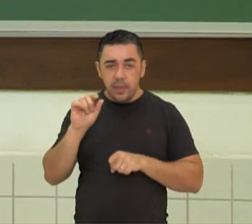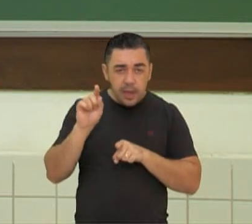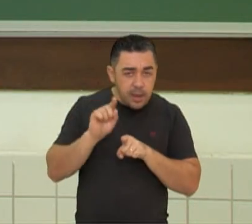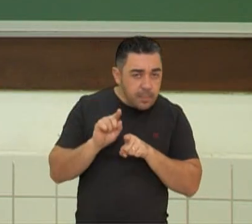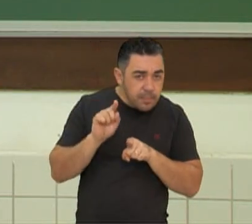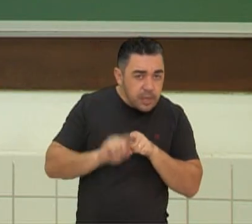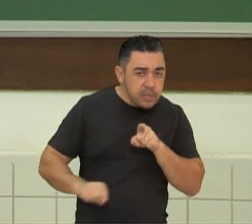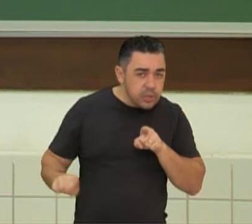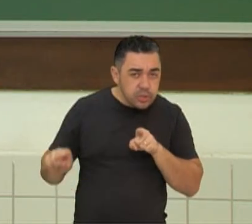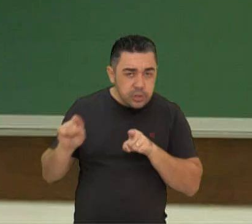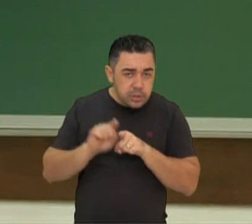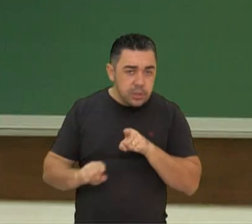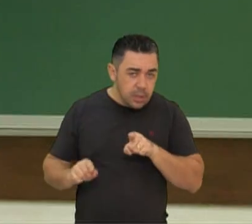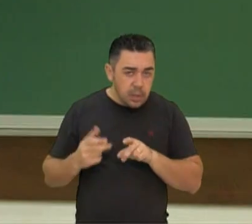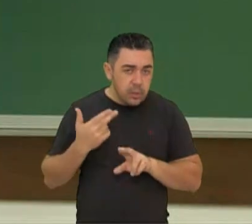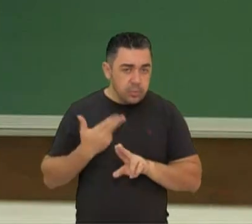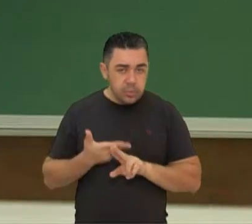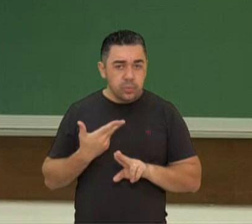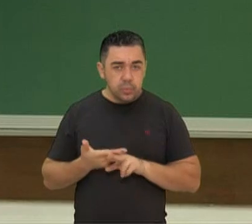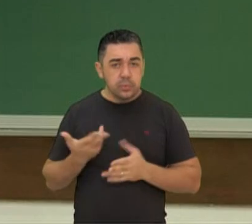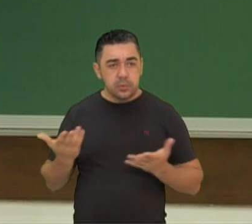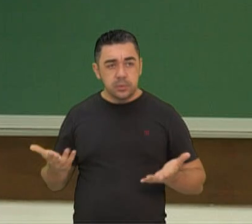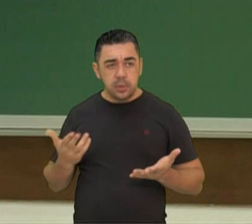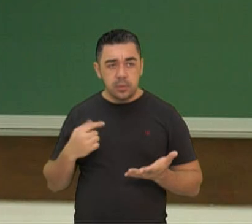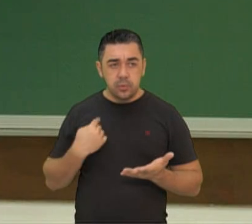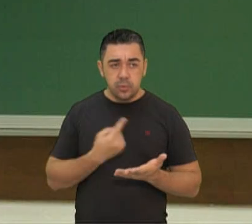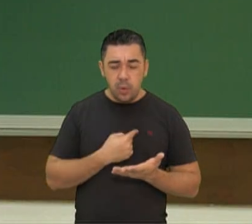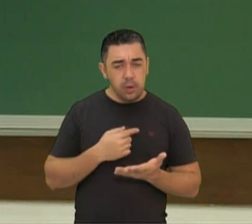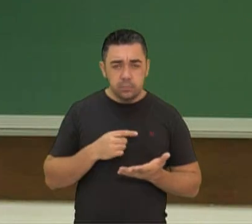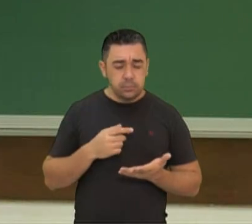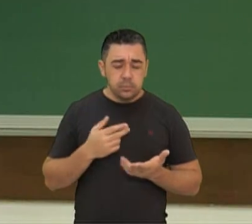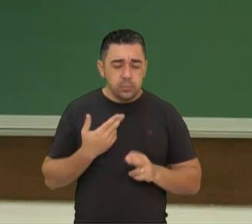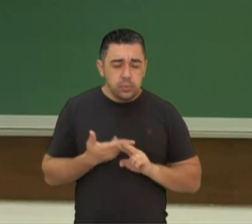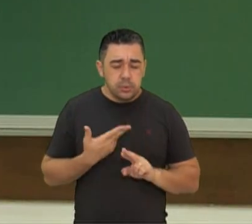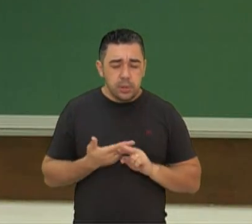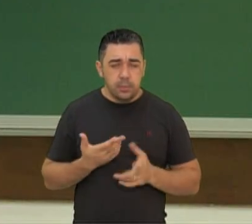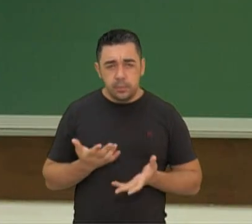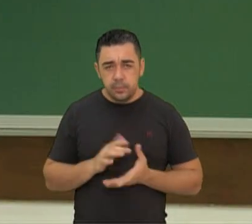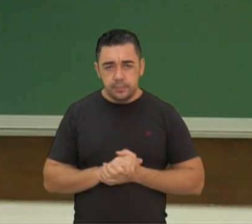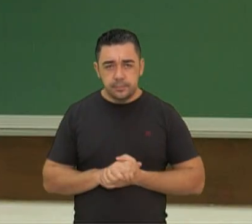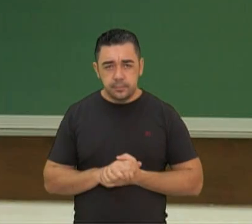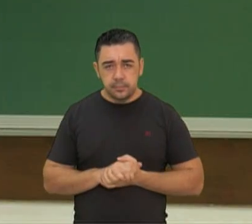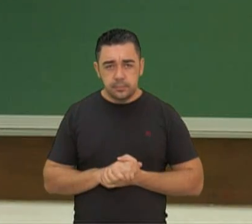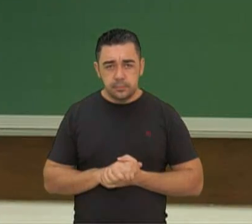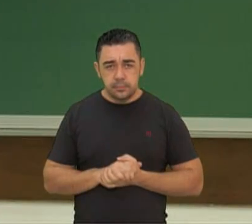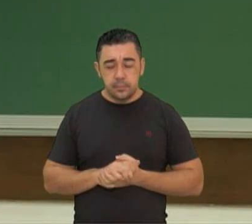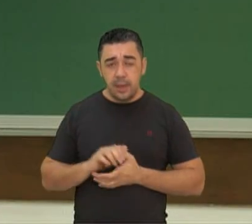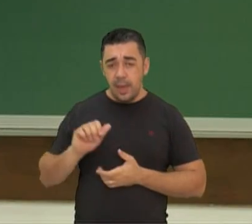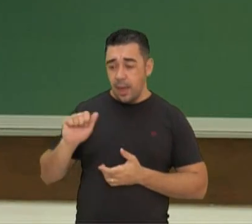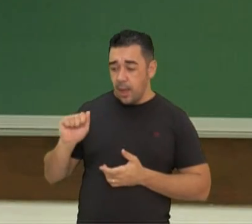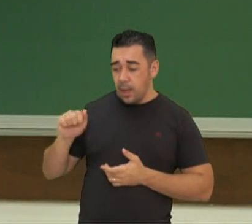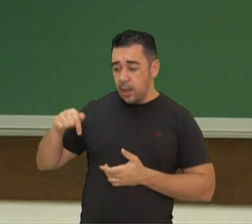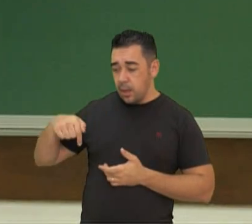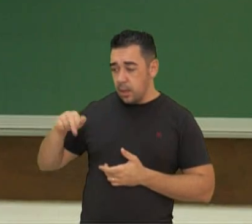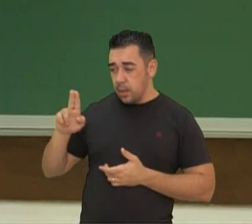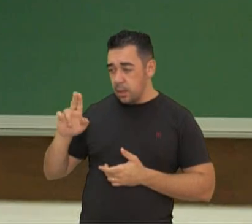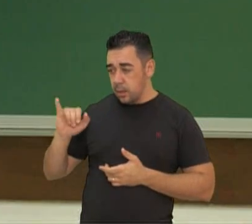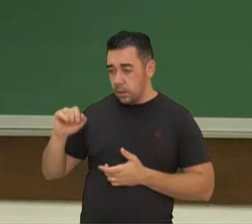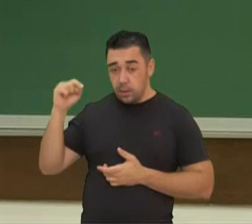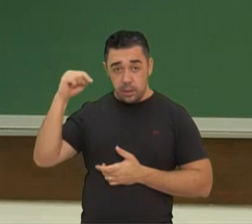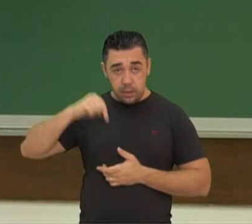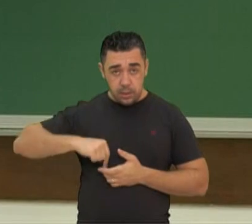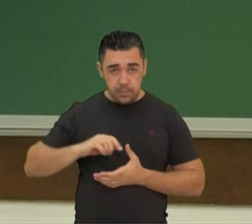nós usamos esse recurso, tá? Nós todos usamos esse recurso quando queremos dizer respeito